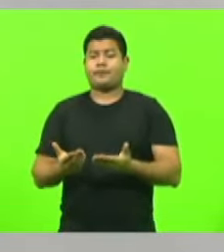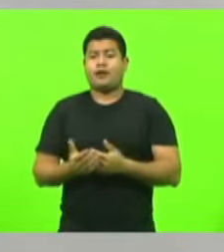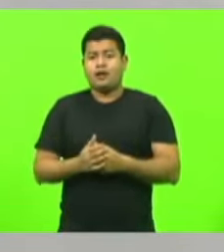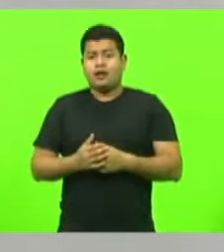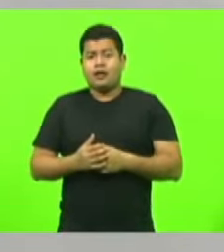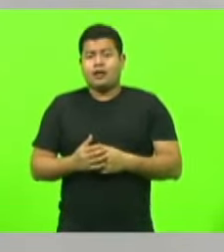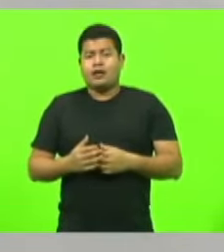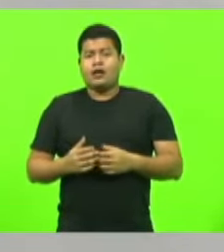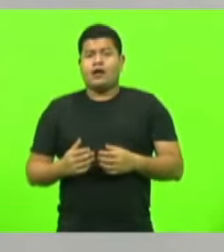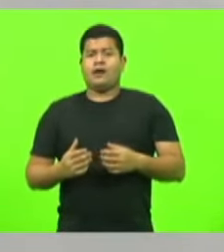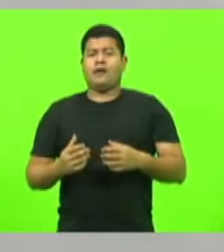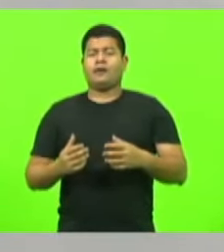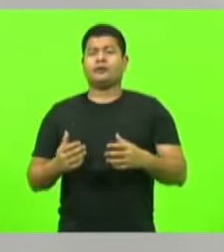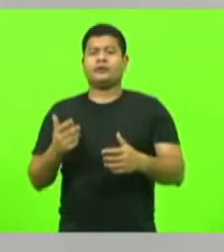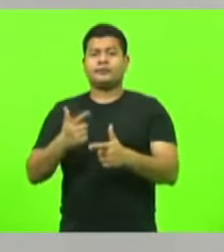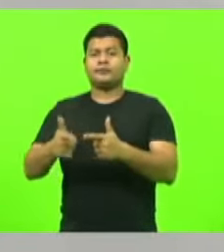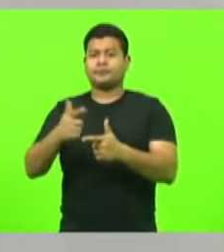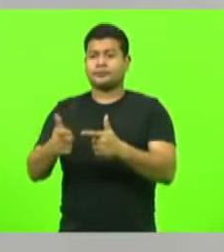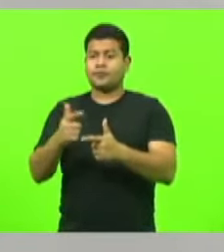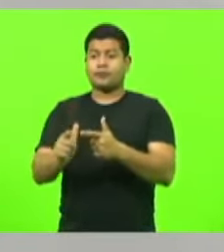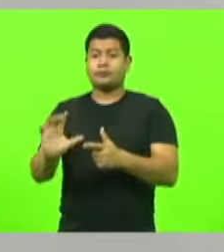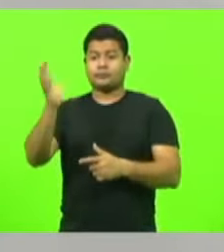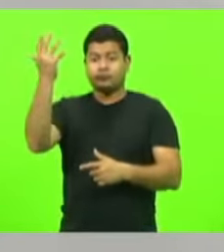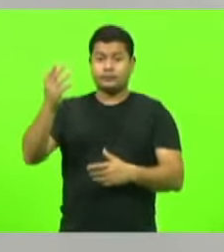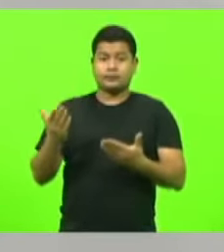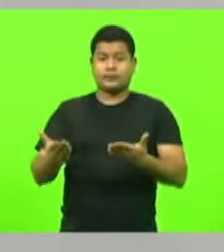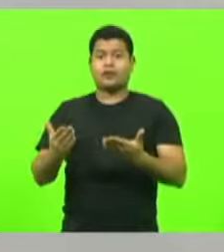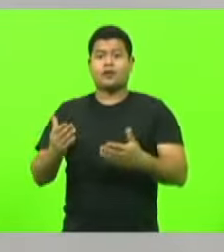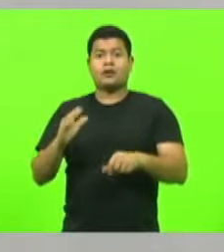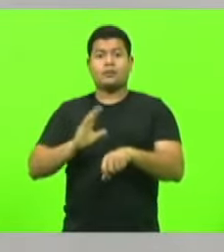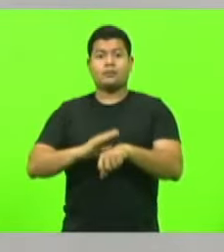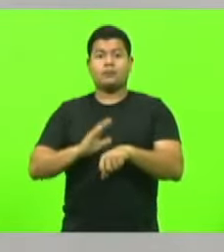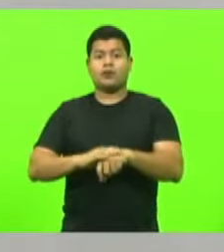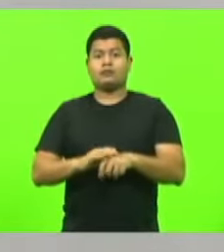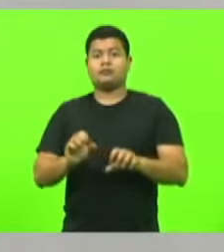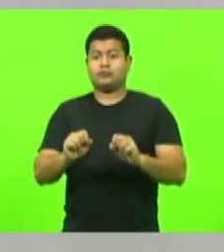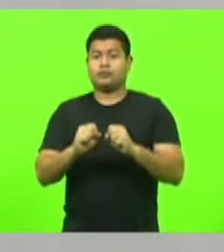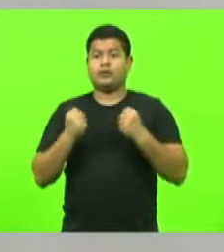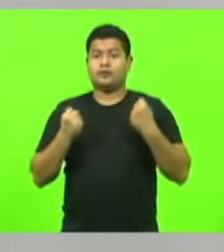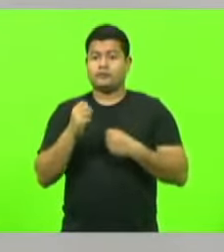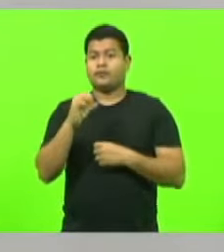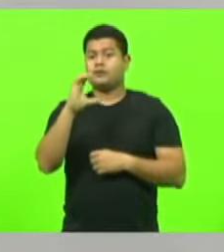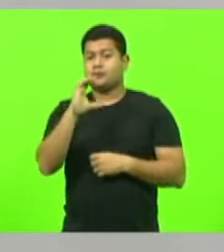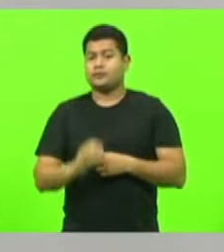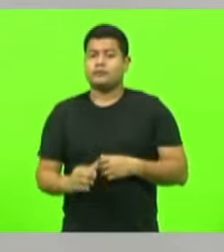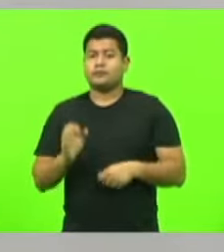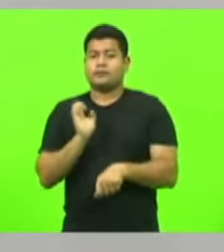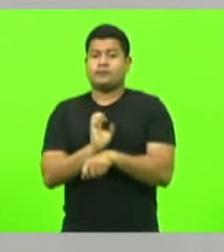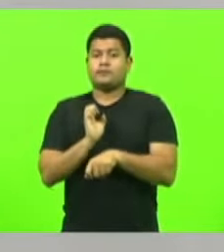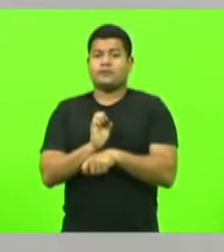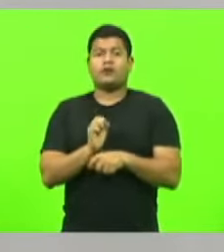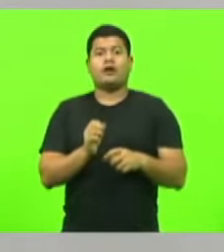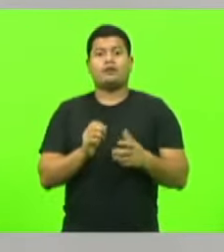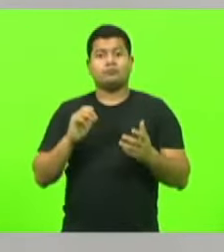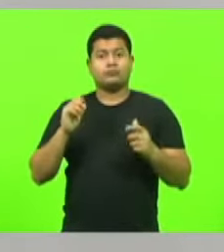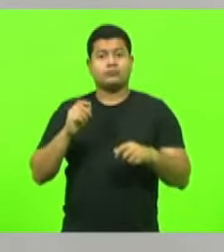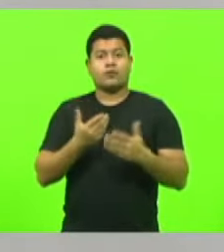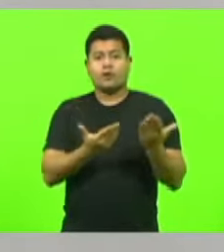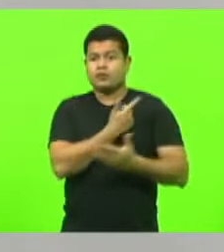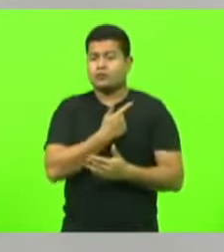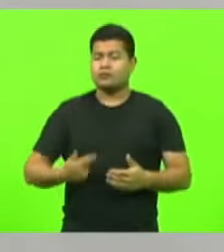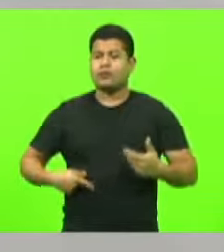calamidade pública devidamente homologada pela Defesa Civil do Estado, os repasses das emendas impositivas, não só minhas,